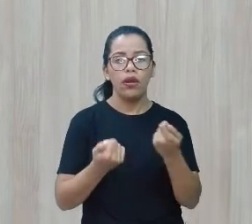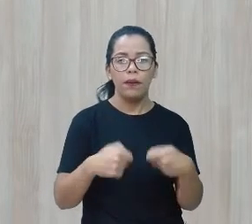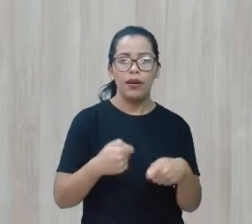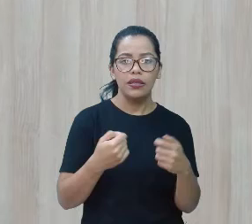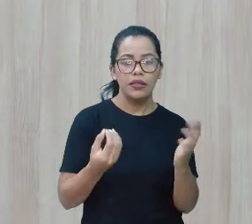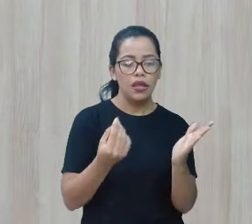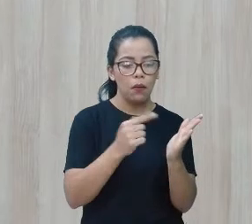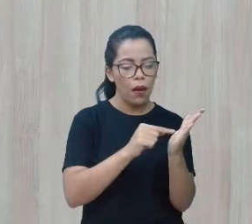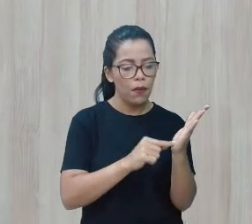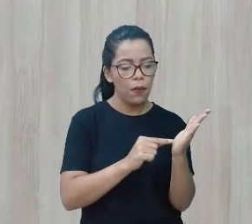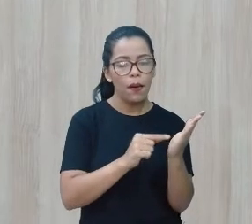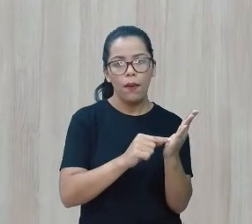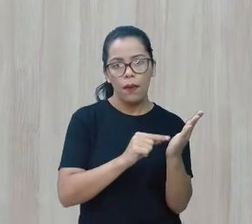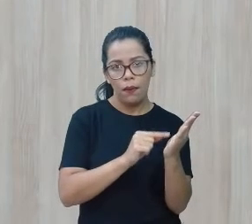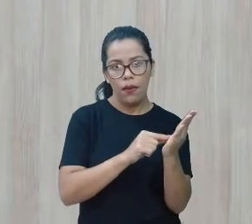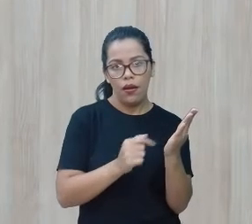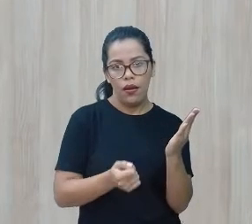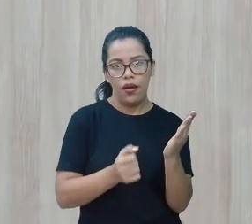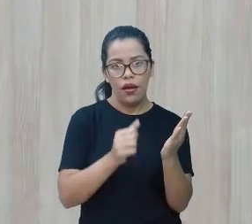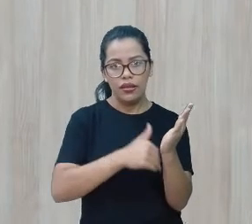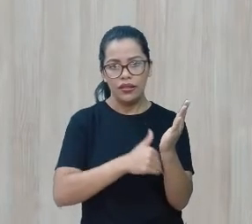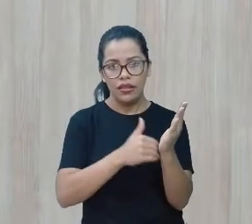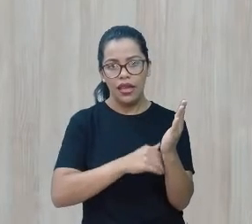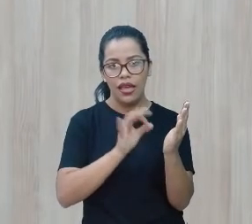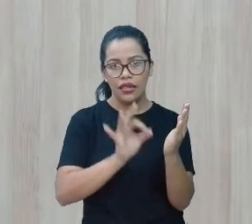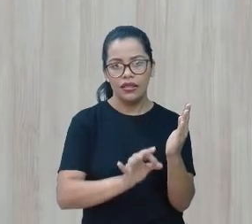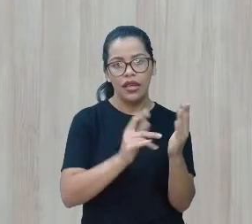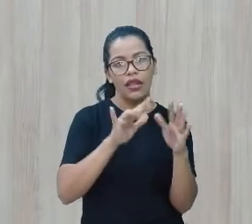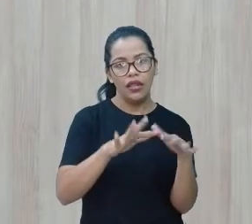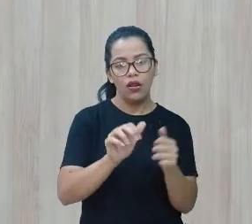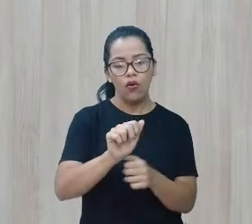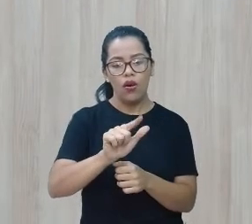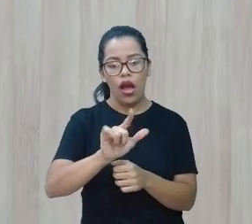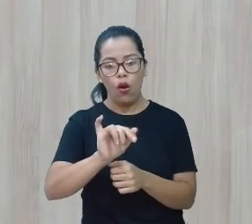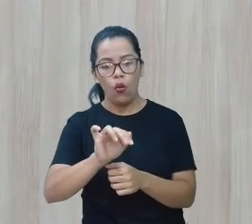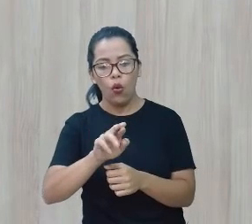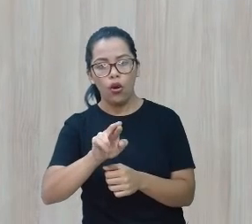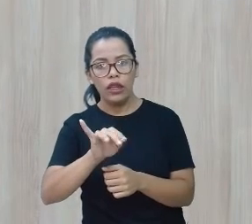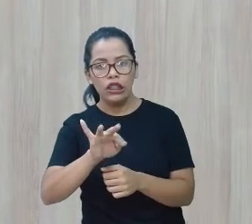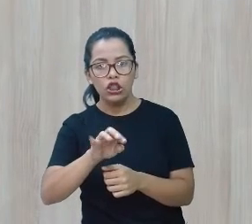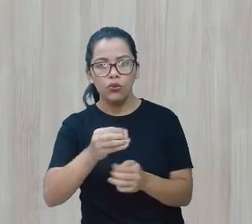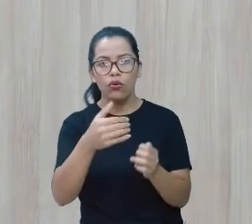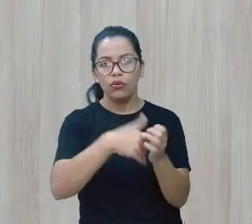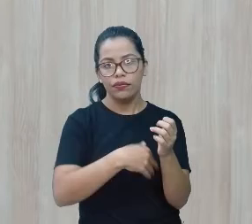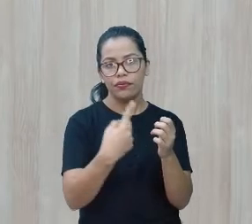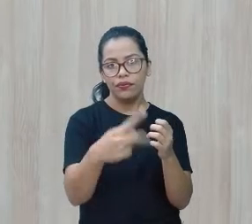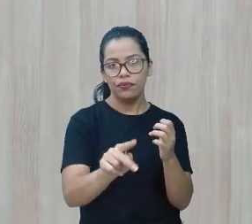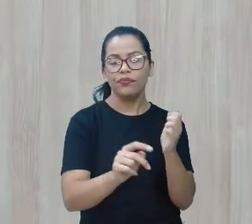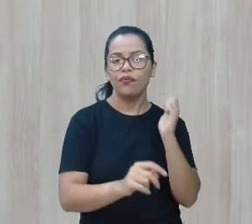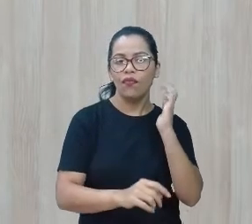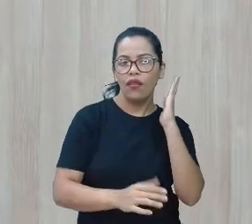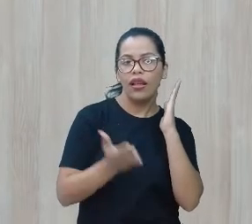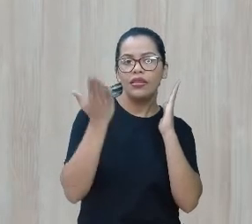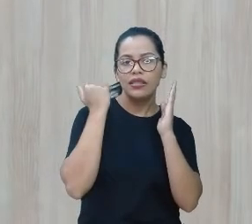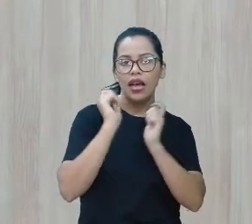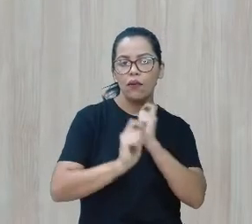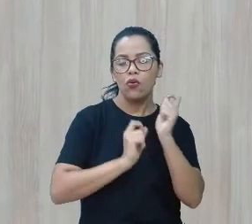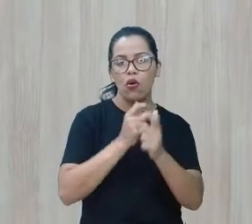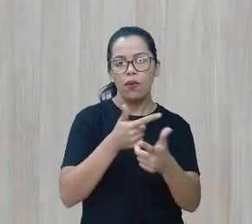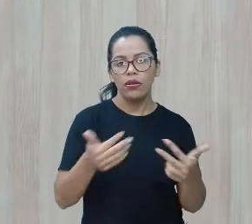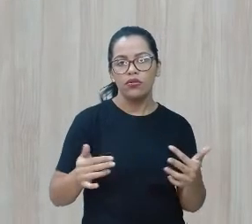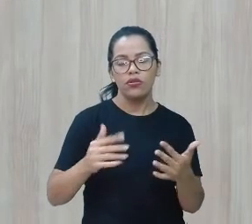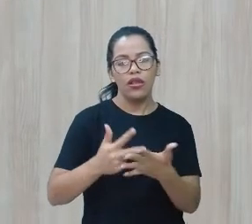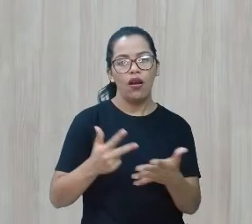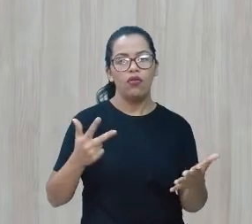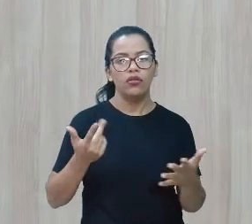algoritmo começar a funcionar, e daí sim a gente tem a execução daquela ação. Então, vê que a gente já começou com uma